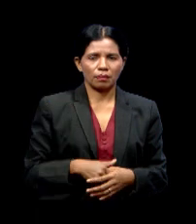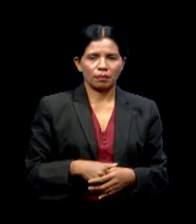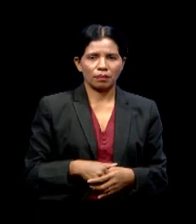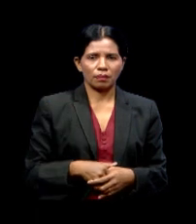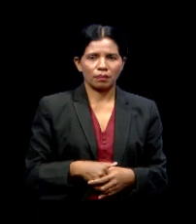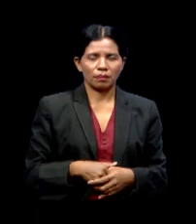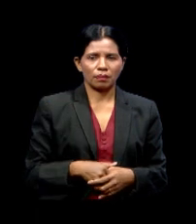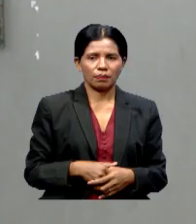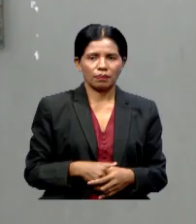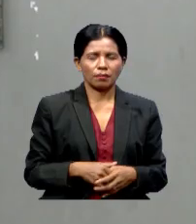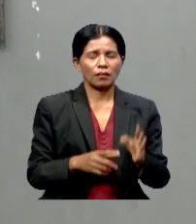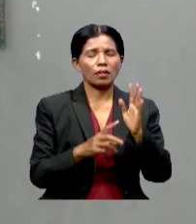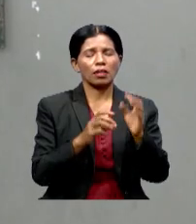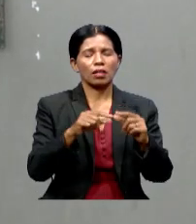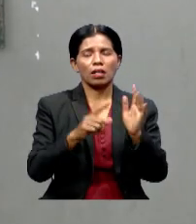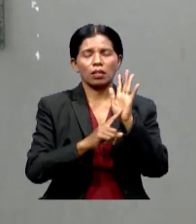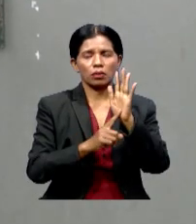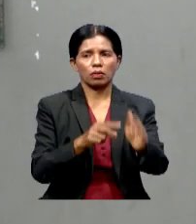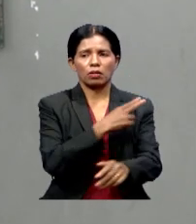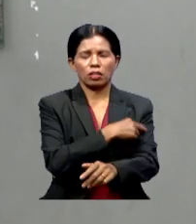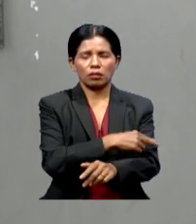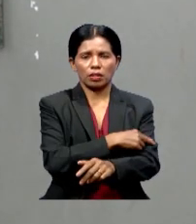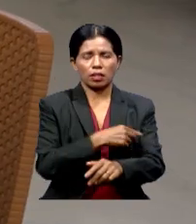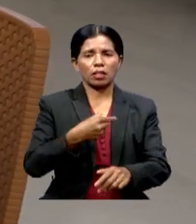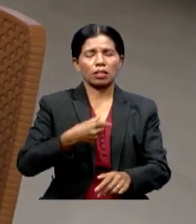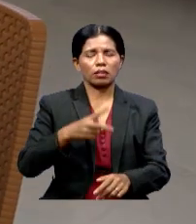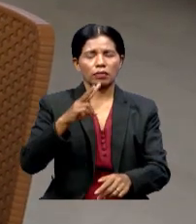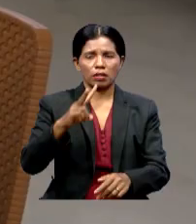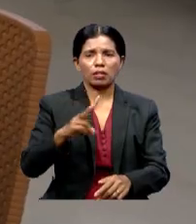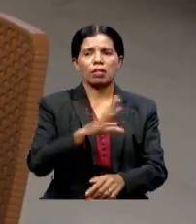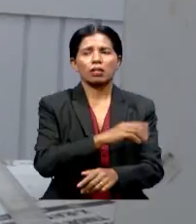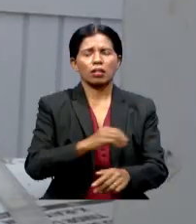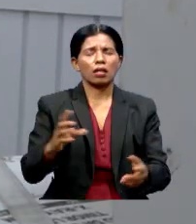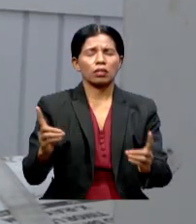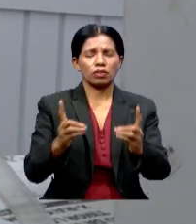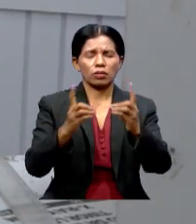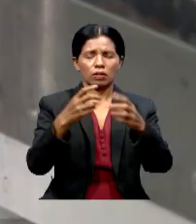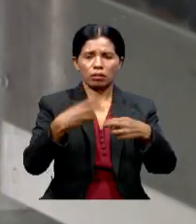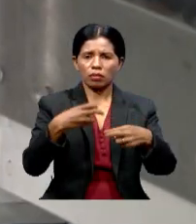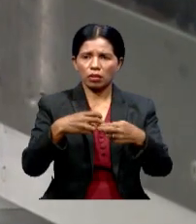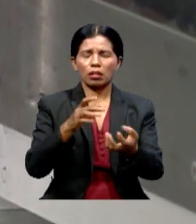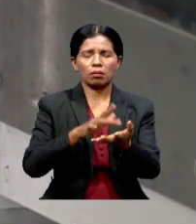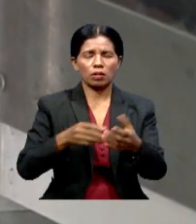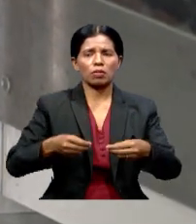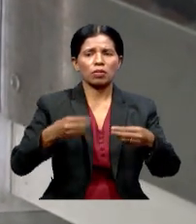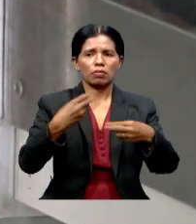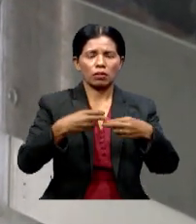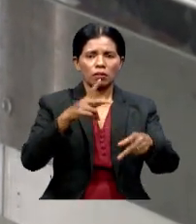Samba Realidade Raturu, Hospital Nacional Giro Valadares, enfrenta crise em Moro, Coriforisco, Vapovo, Nedida.